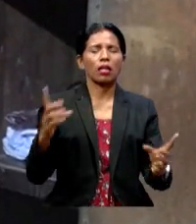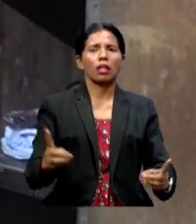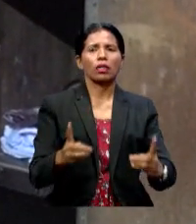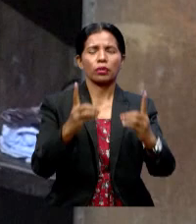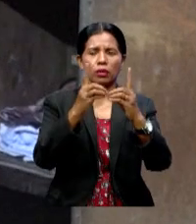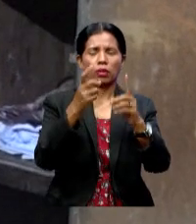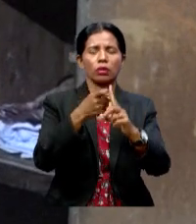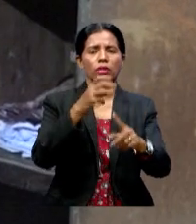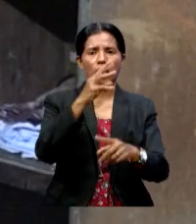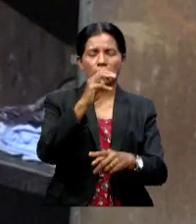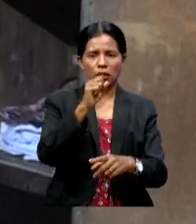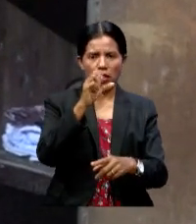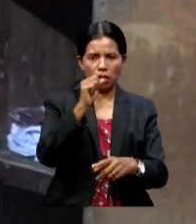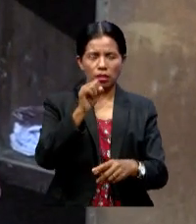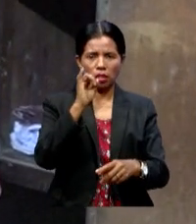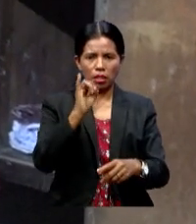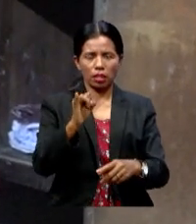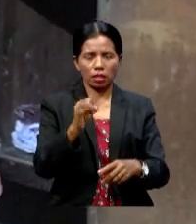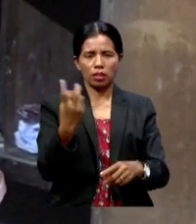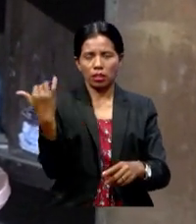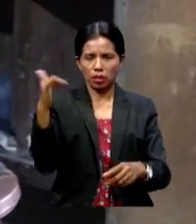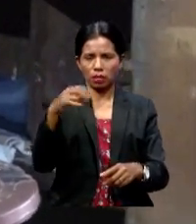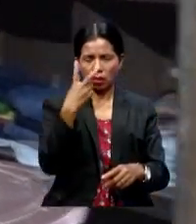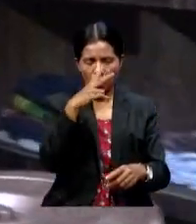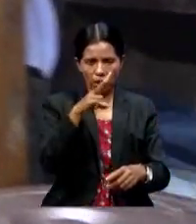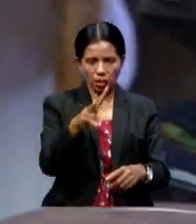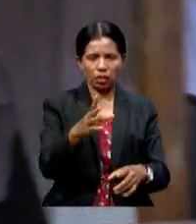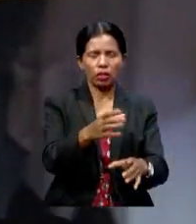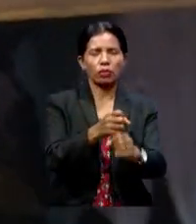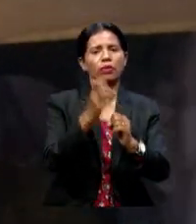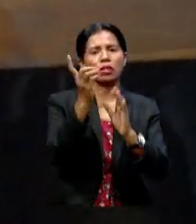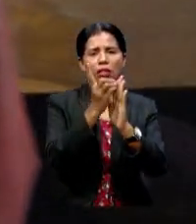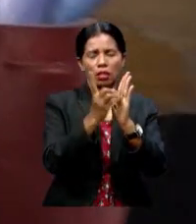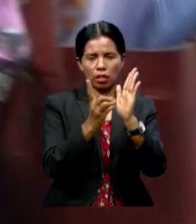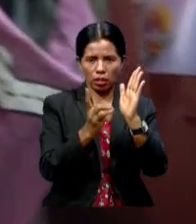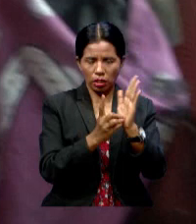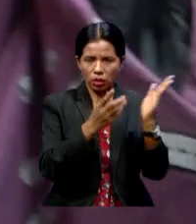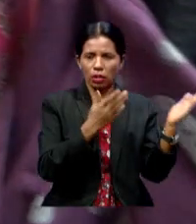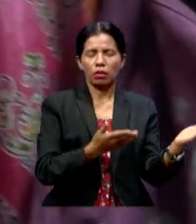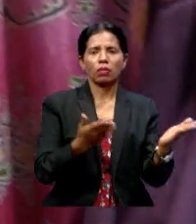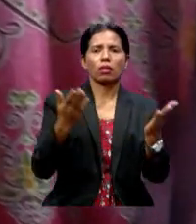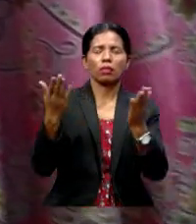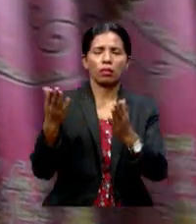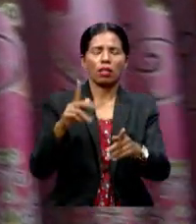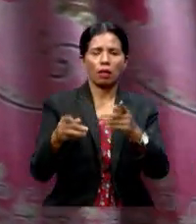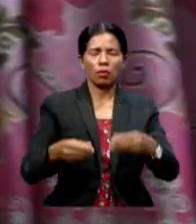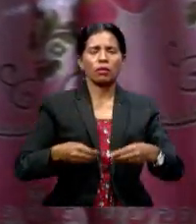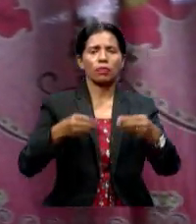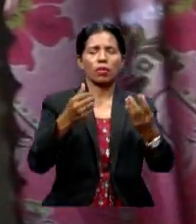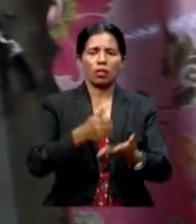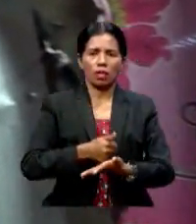sira usi MSS, sira mai harai, harai tibotu, sira poti kudadu, suri ba, na klero ema kwa zuda mai